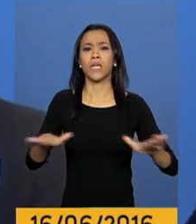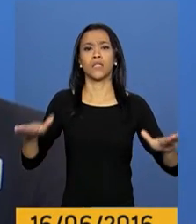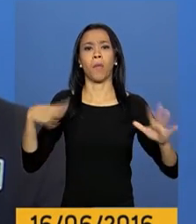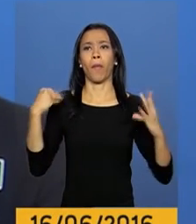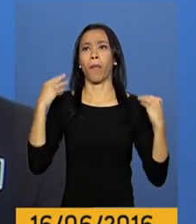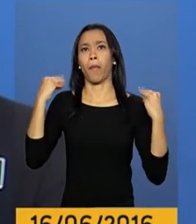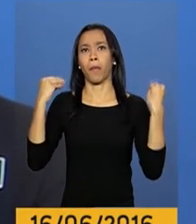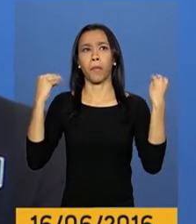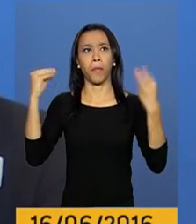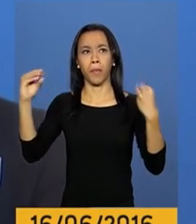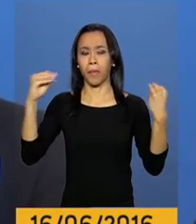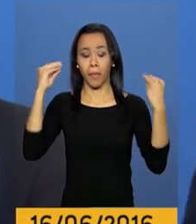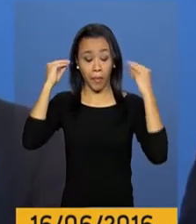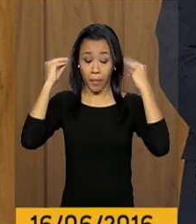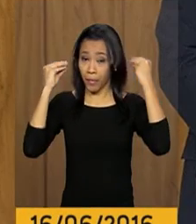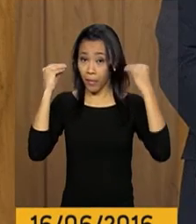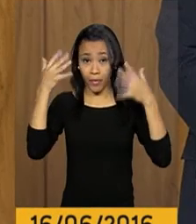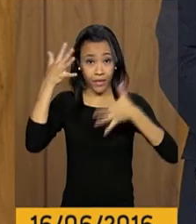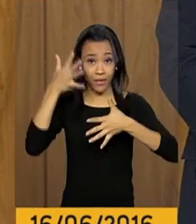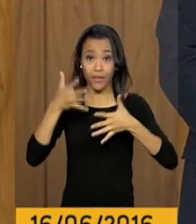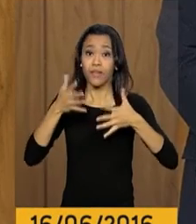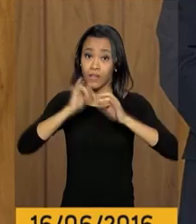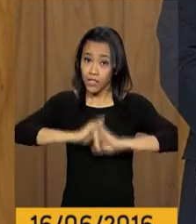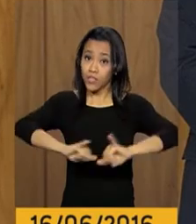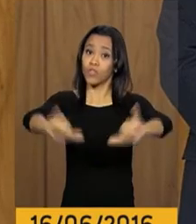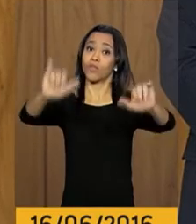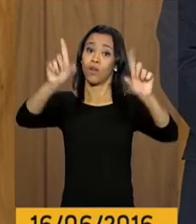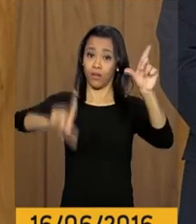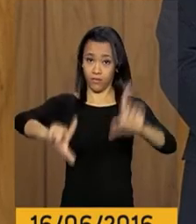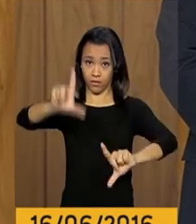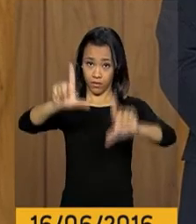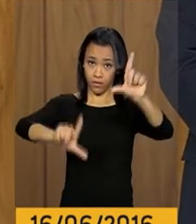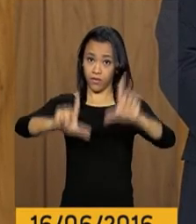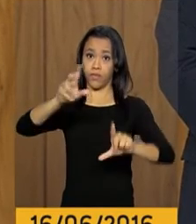entrevista que está sendo transmitida ao vivo